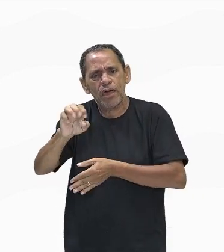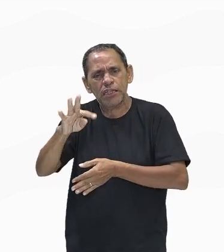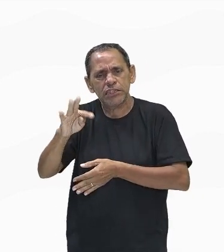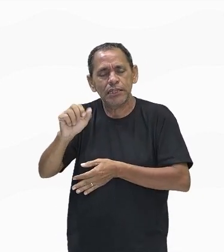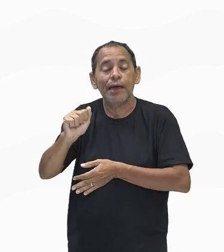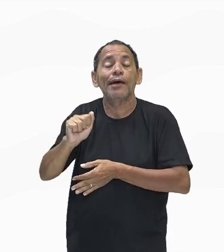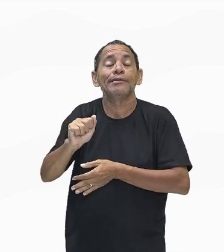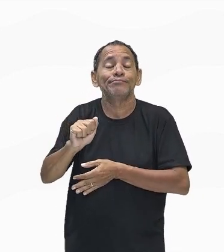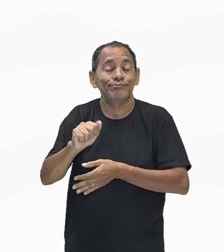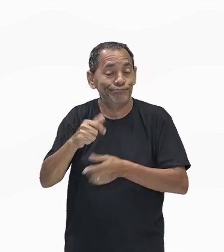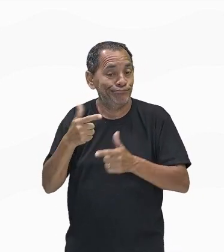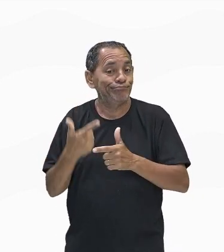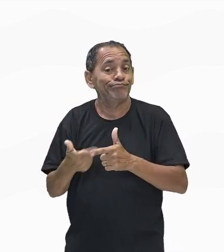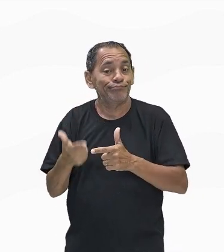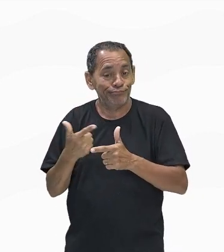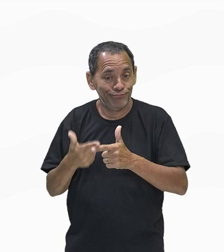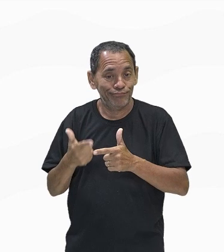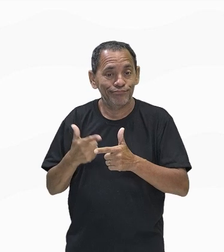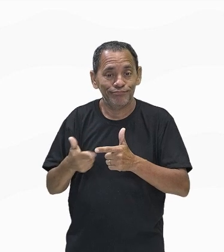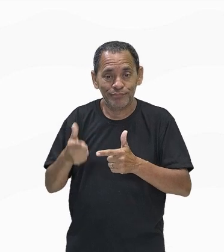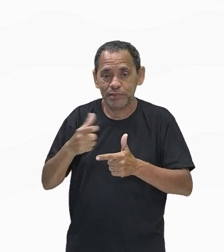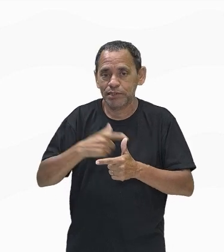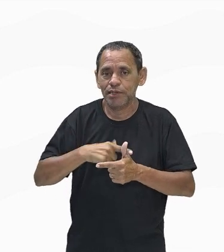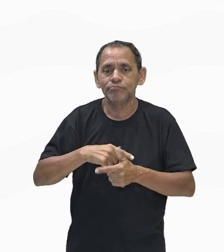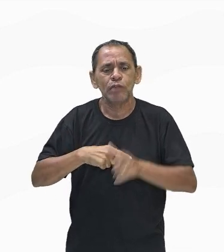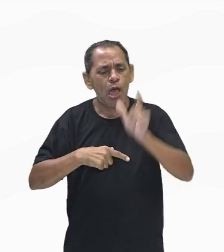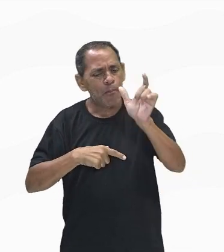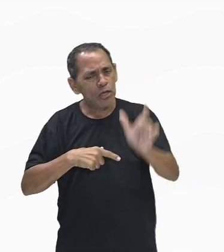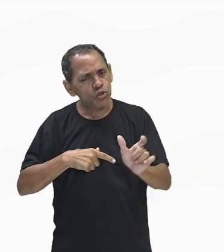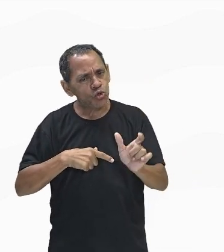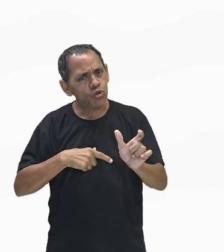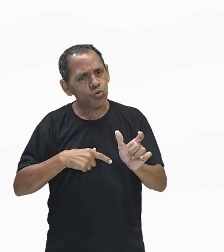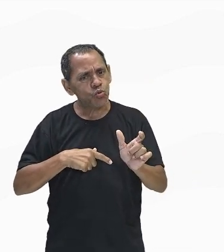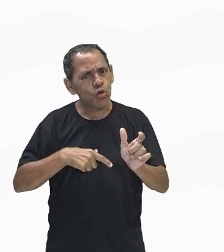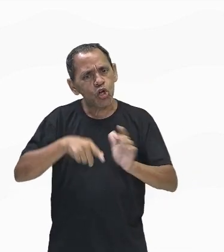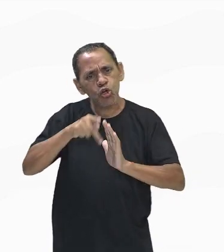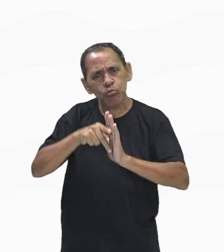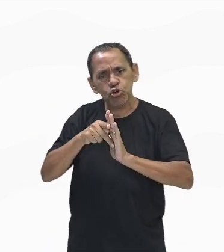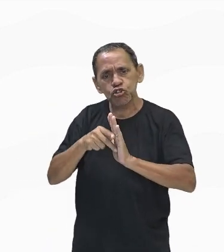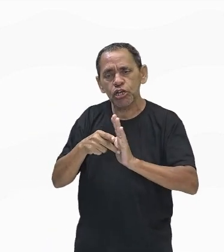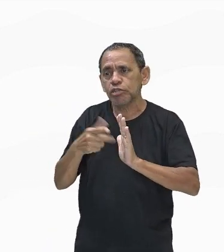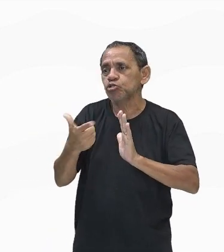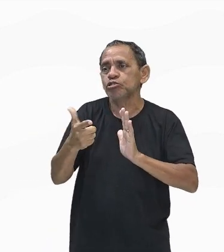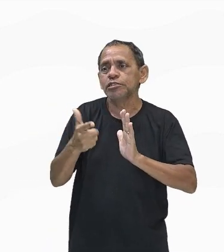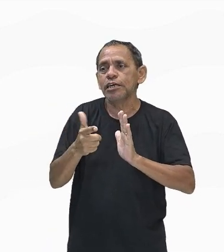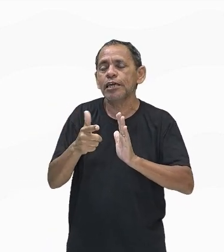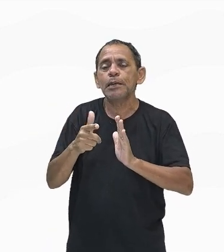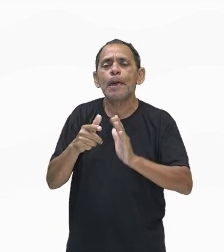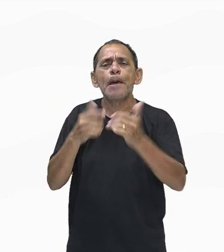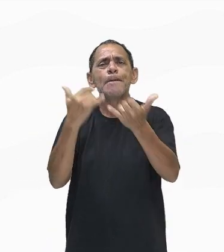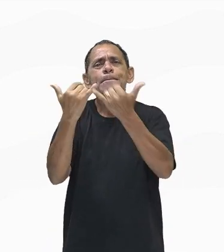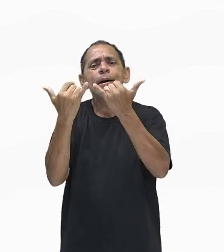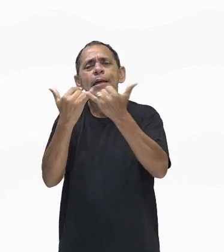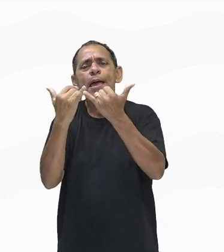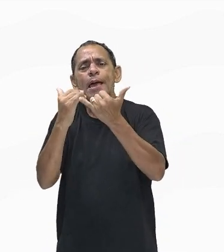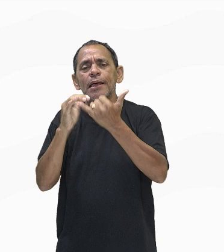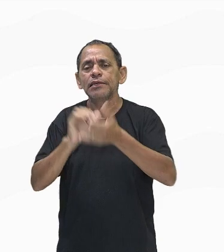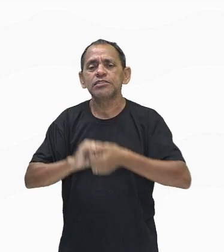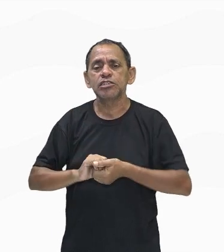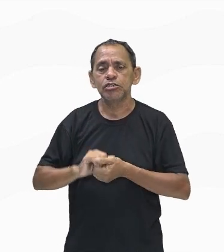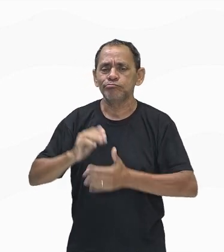de um problema, tá? Então, a pessoa que não tem um propósito, ela acaba que não cresce intelectualmente nem